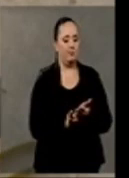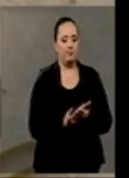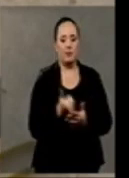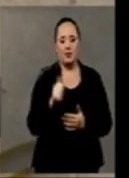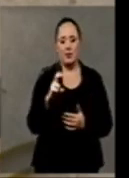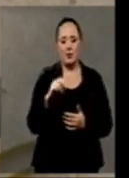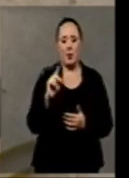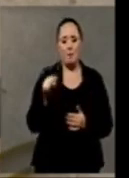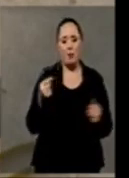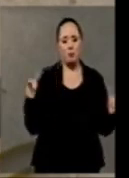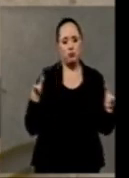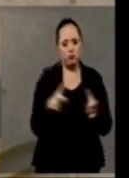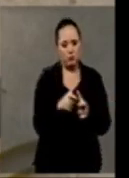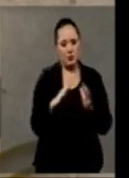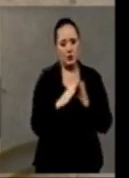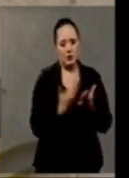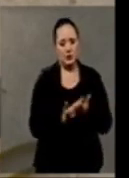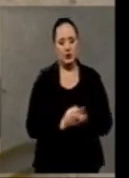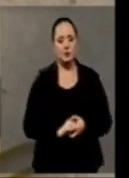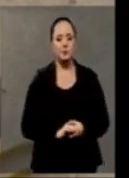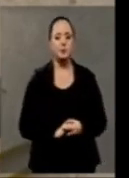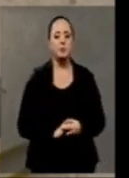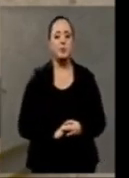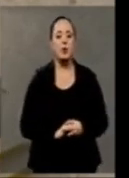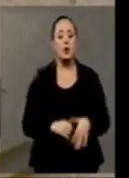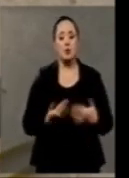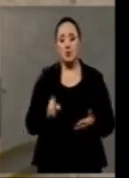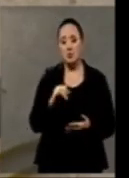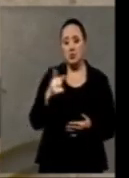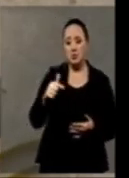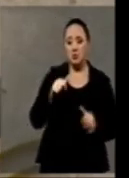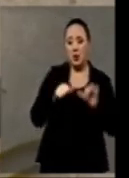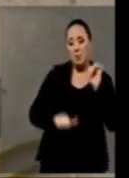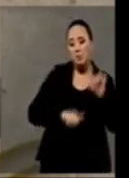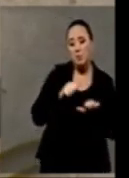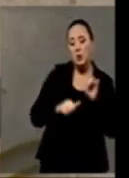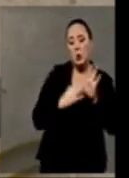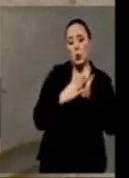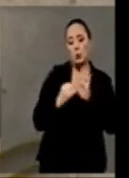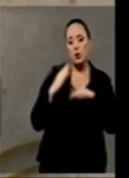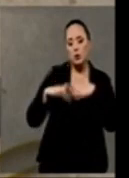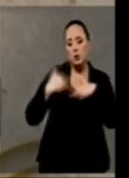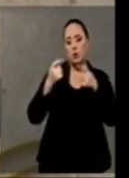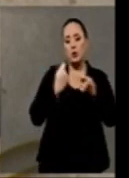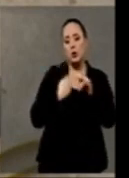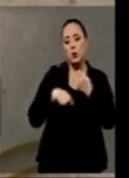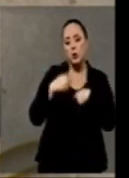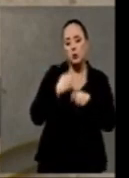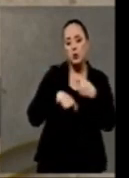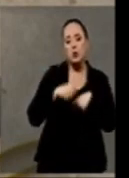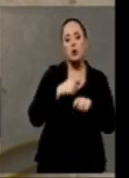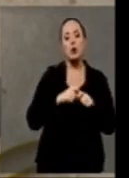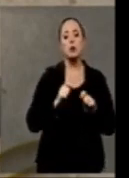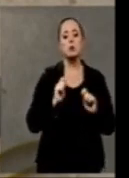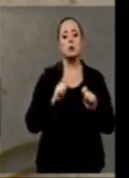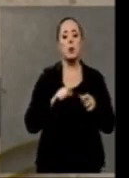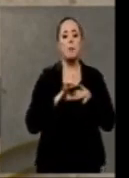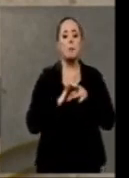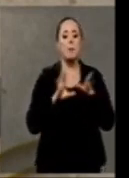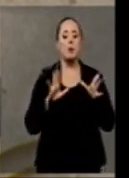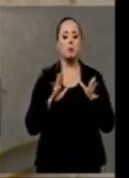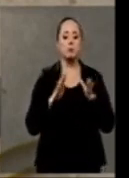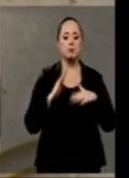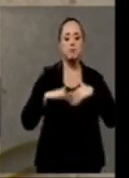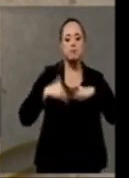portanto sem profundas mudanças no modelo de desenvolvimento econômico que permita crescimento